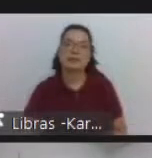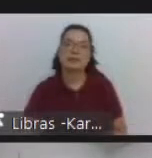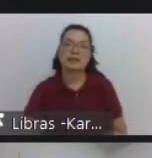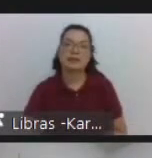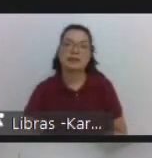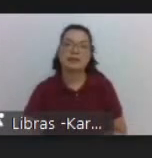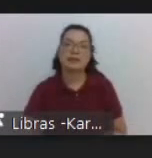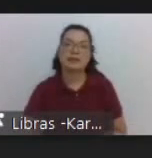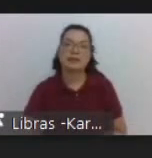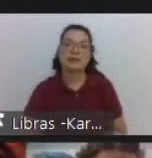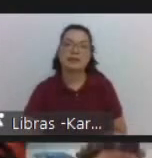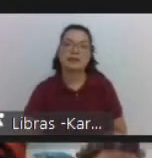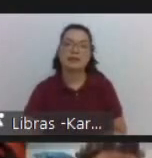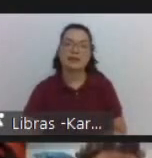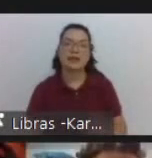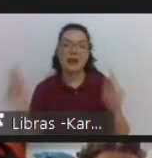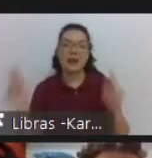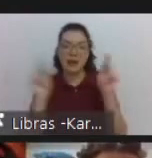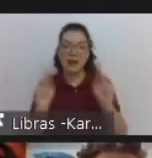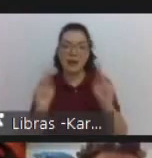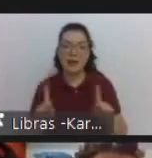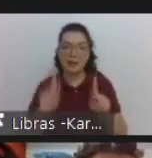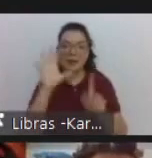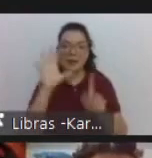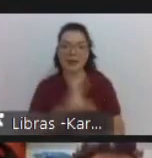Muita saúde para todas e todos.